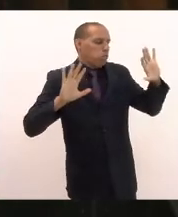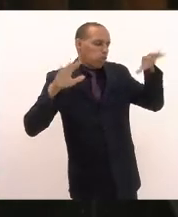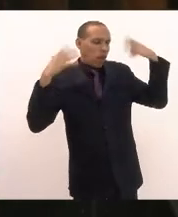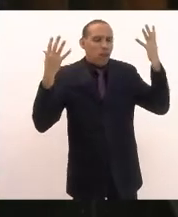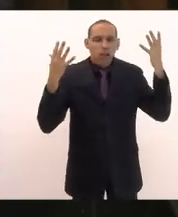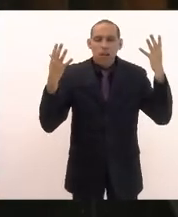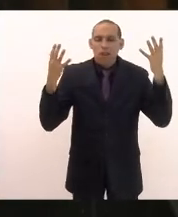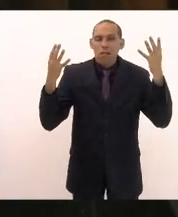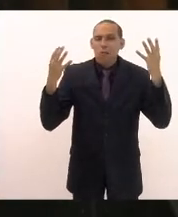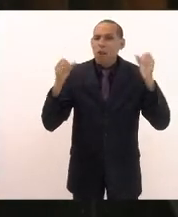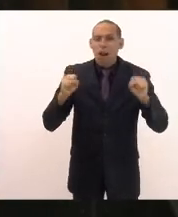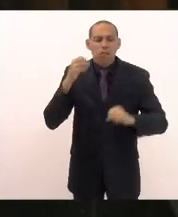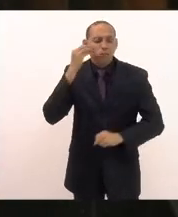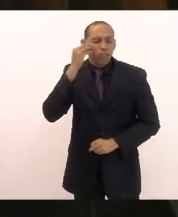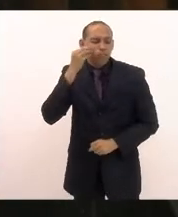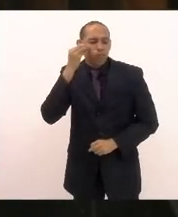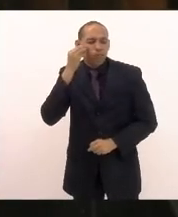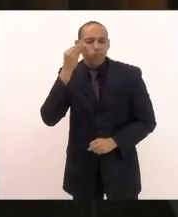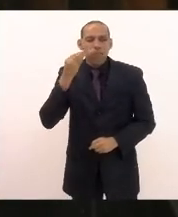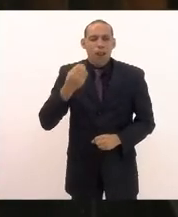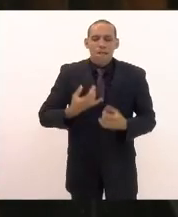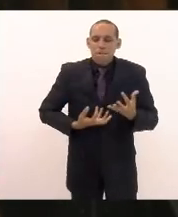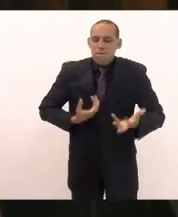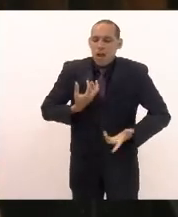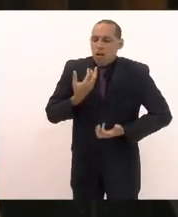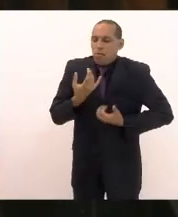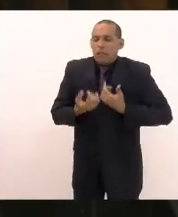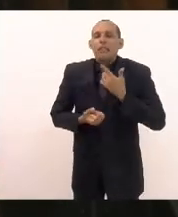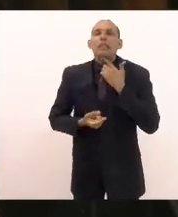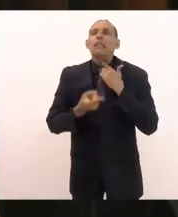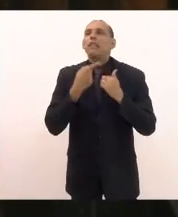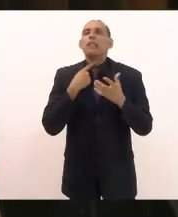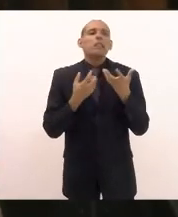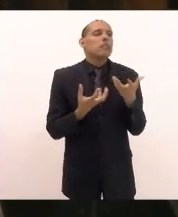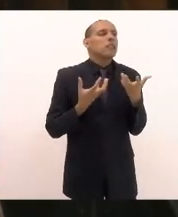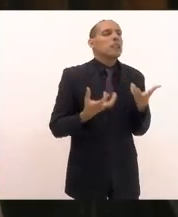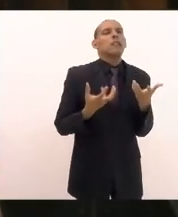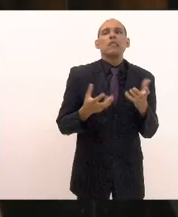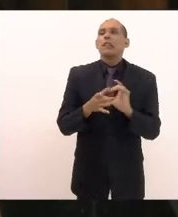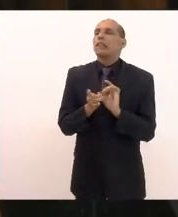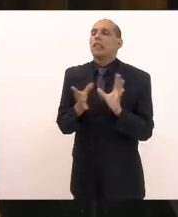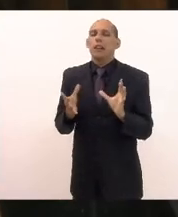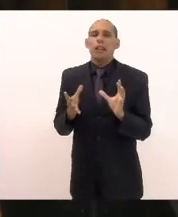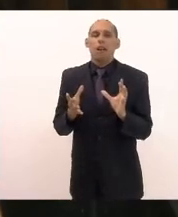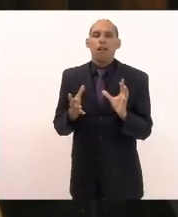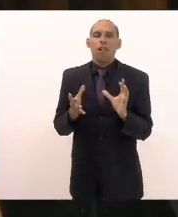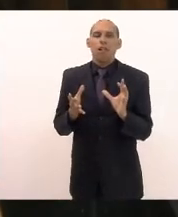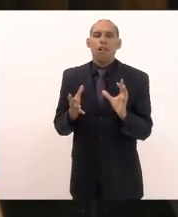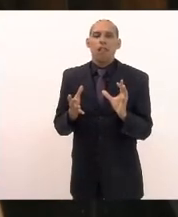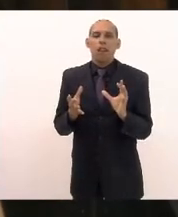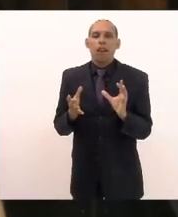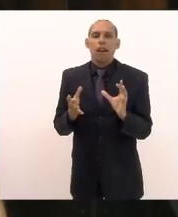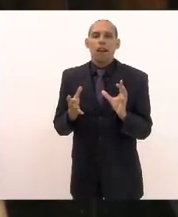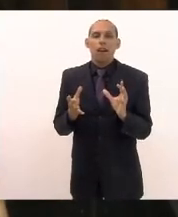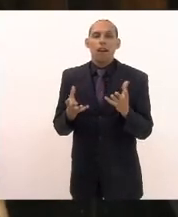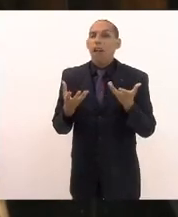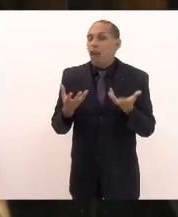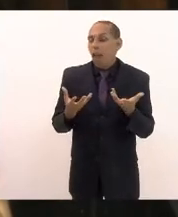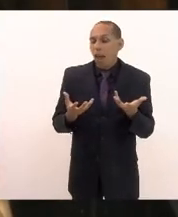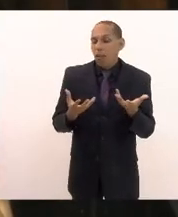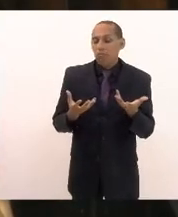as experiências que seus instintos determinavam. Como eles queriam